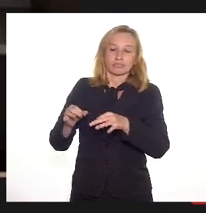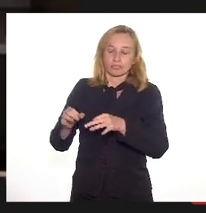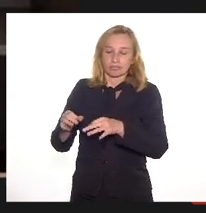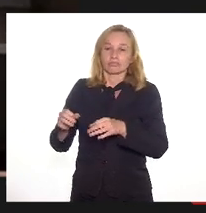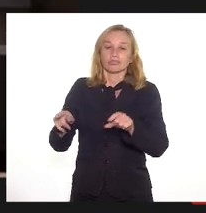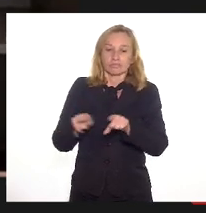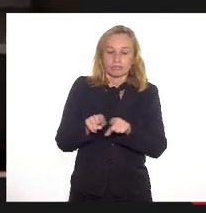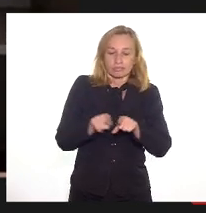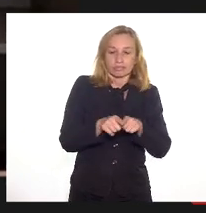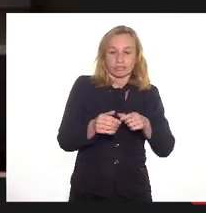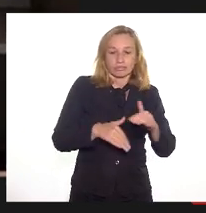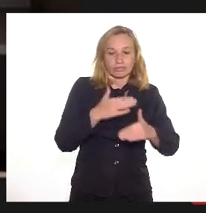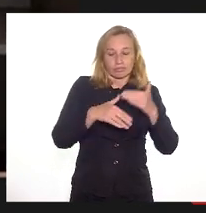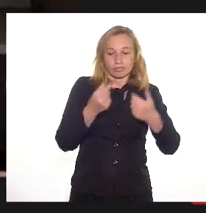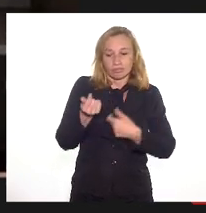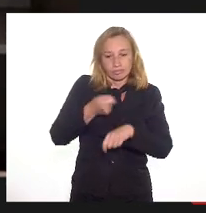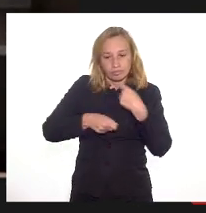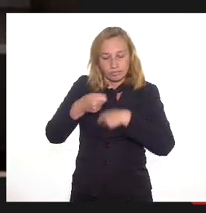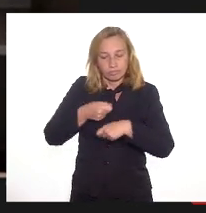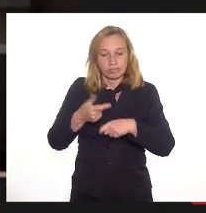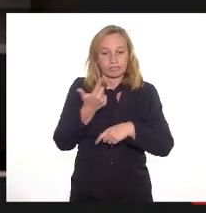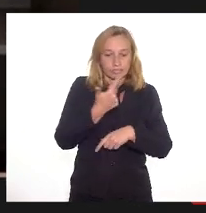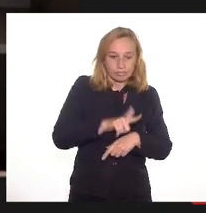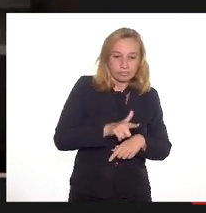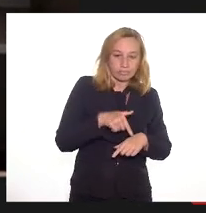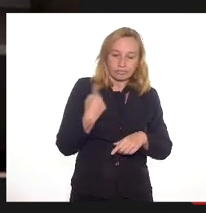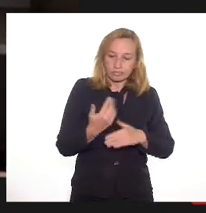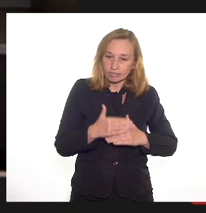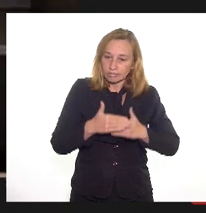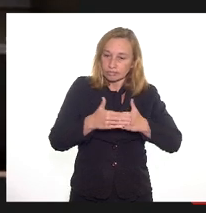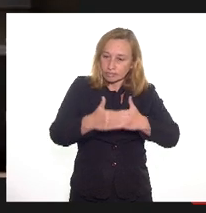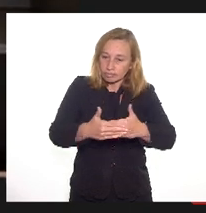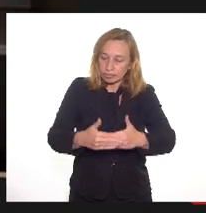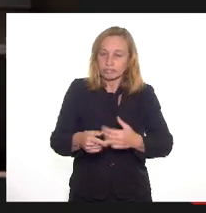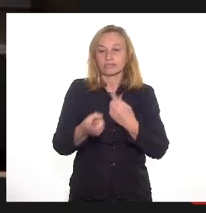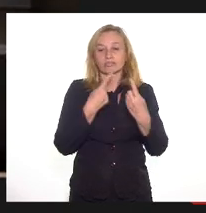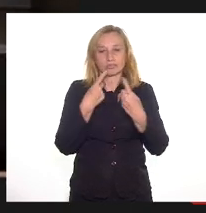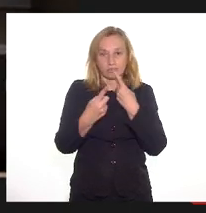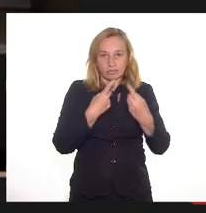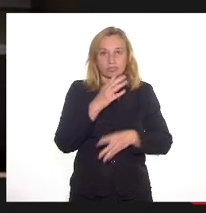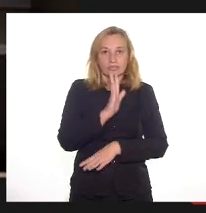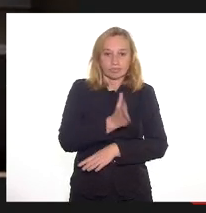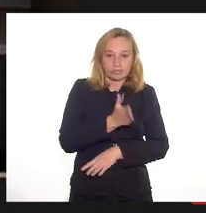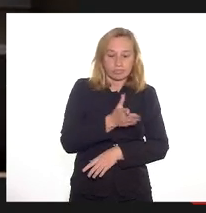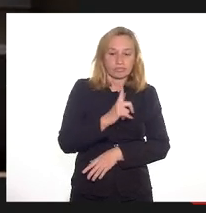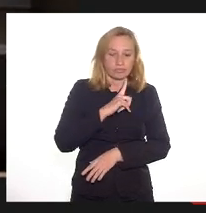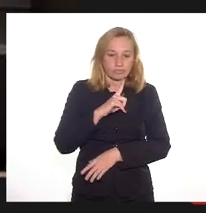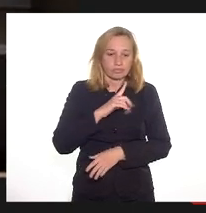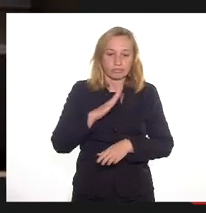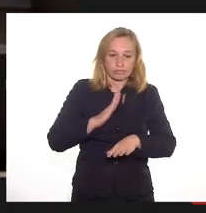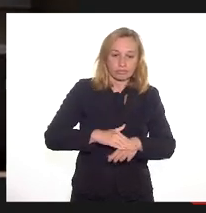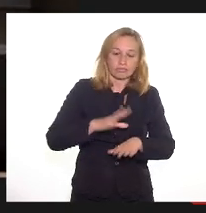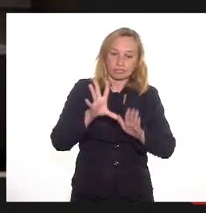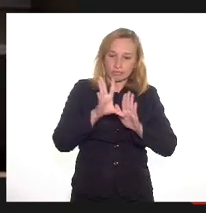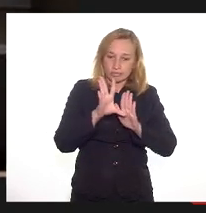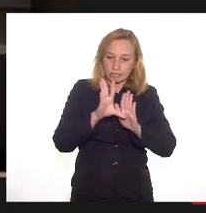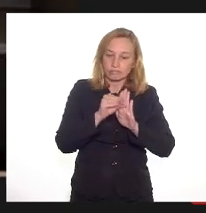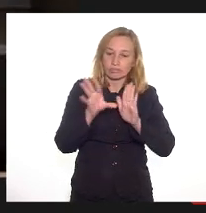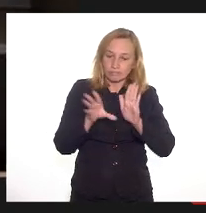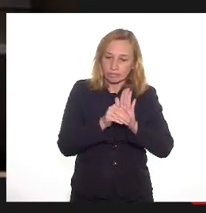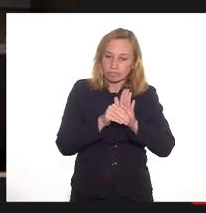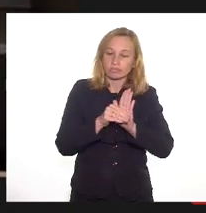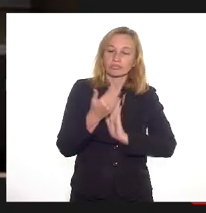Econômico novamente, porque como nós avançamos nessas discussões, nós já temos mais elementos, inclusive,